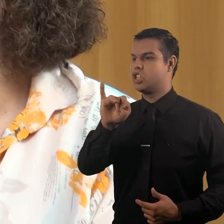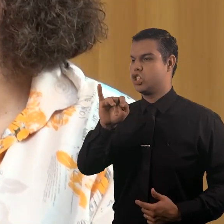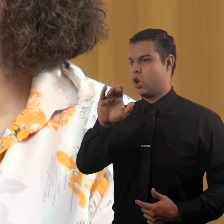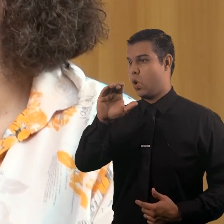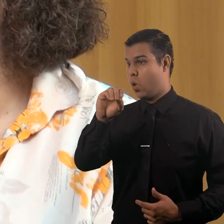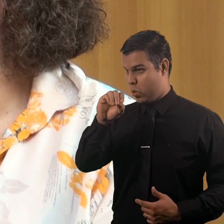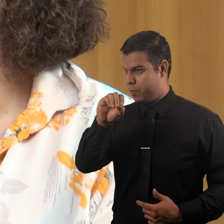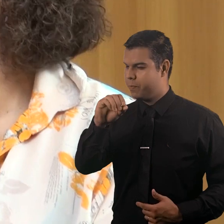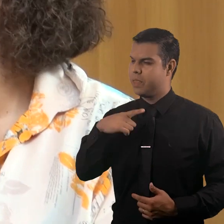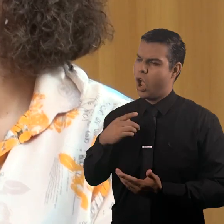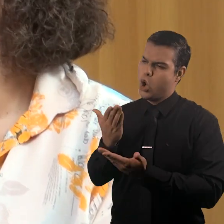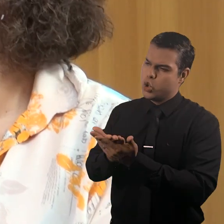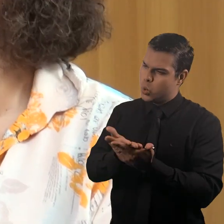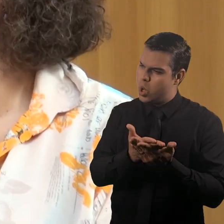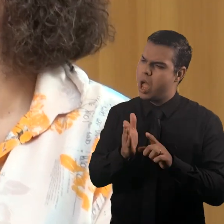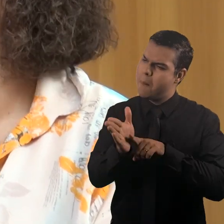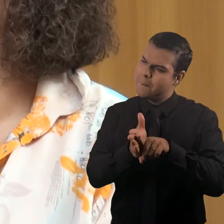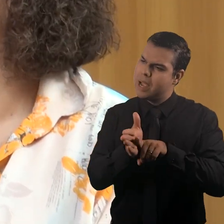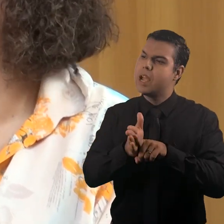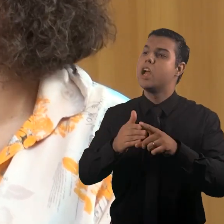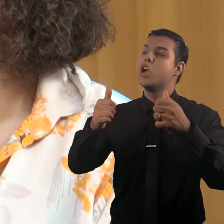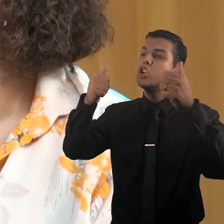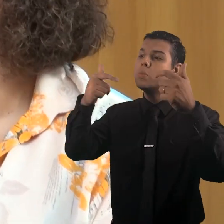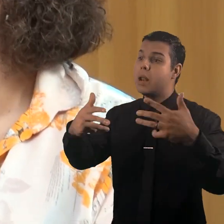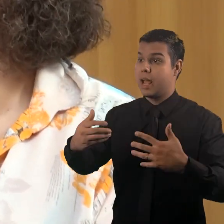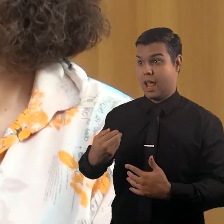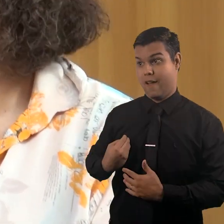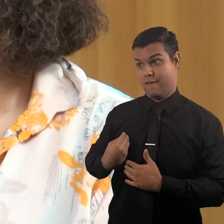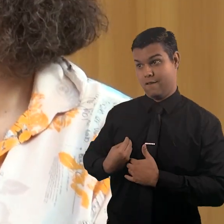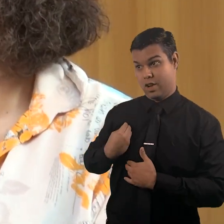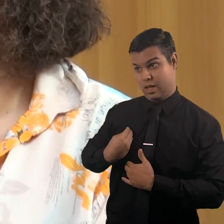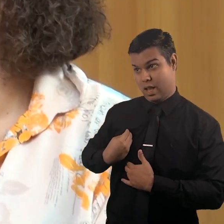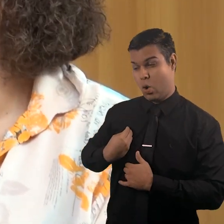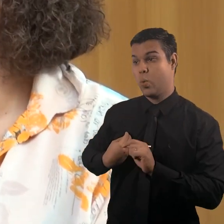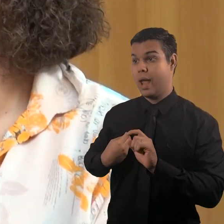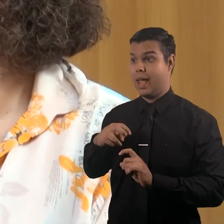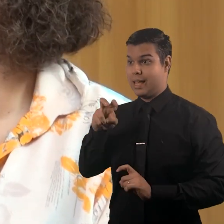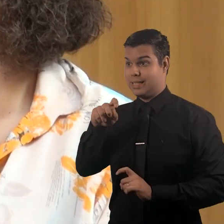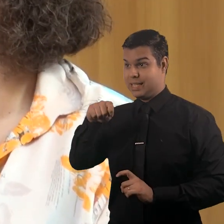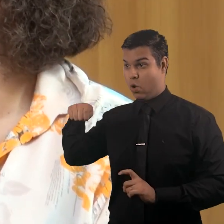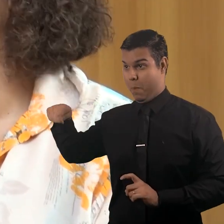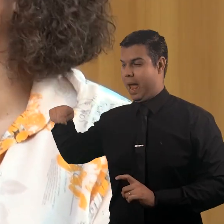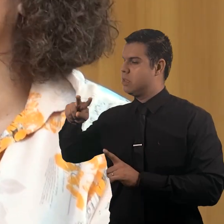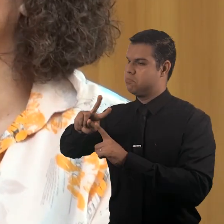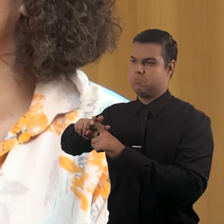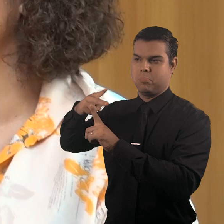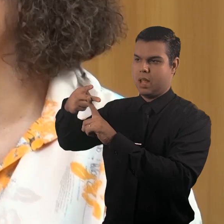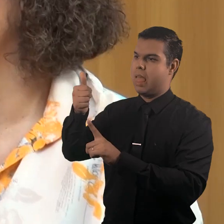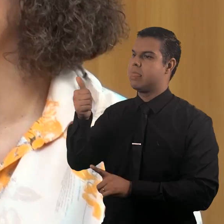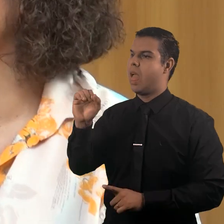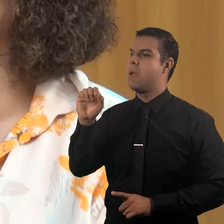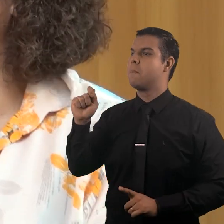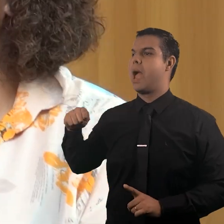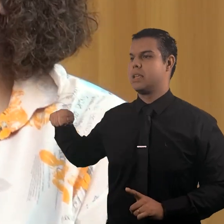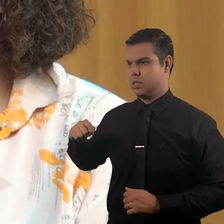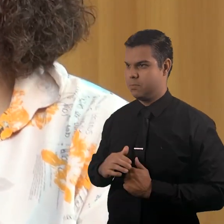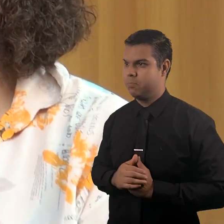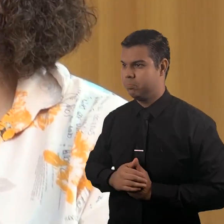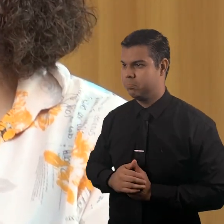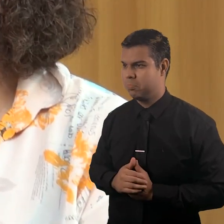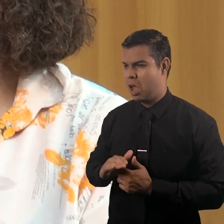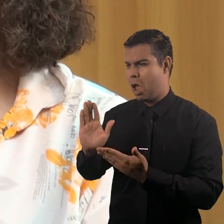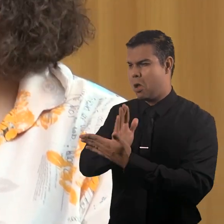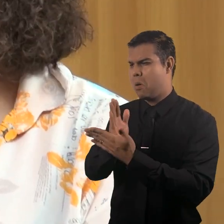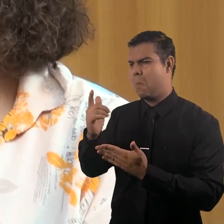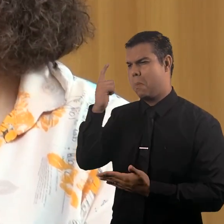E esse estudo, chamado Destiny-04, é um estudo que apresenta uma sobrevida que sai de 5 meses para